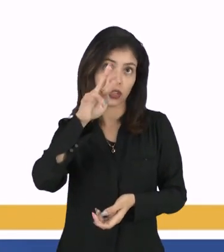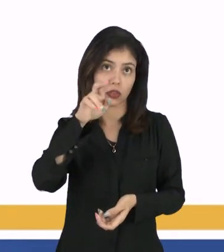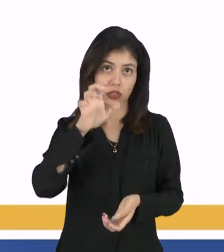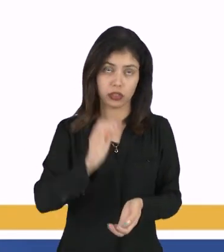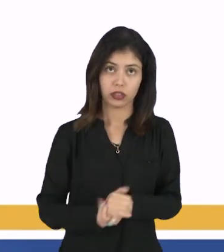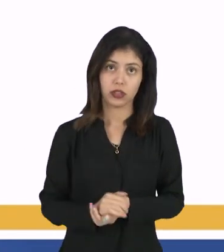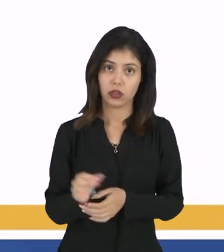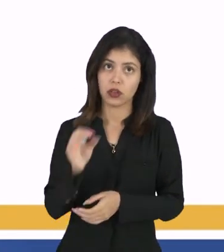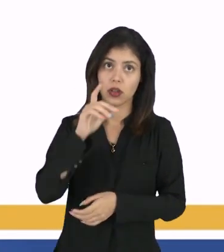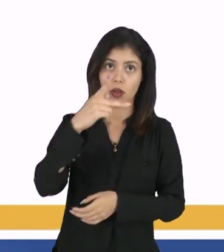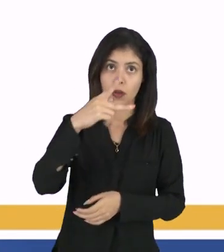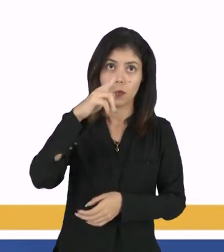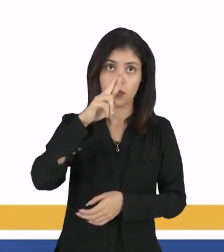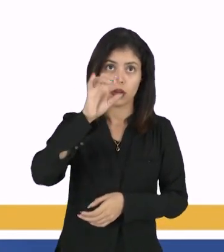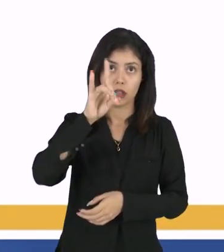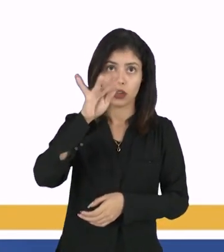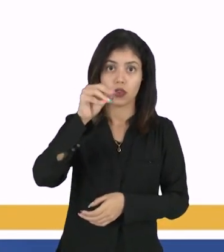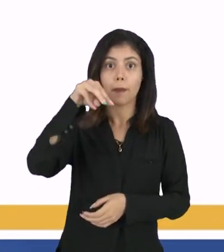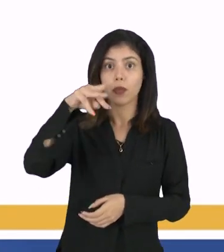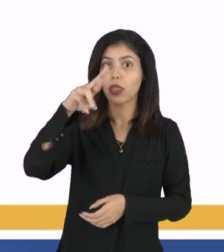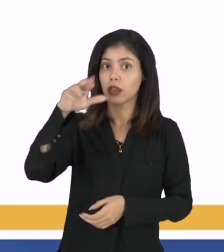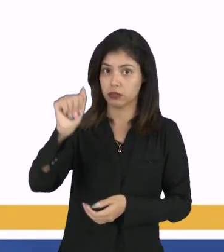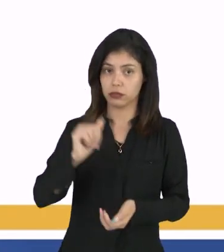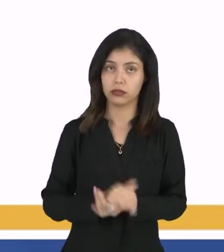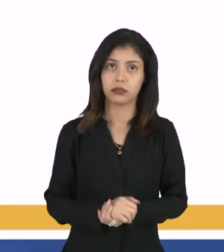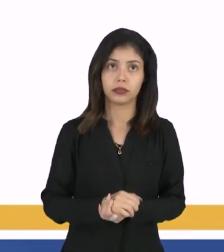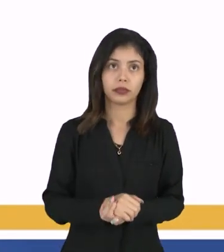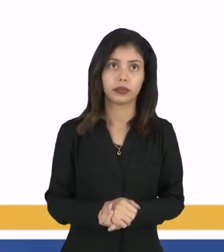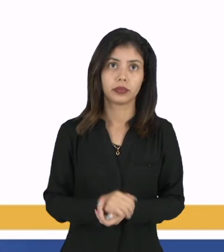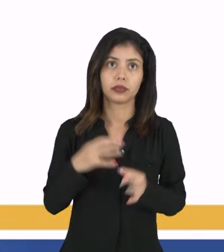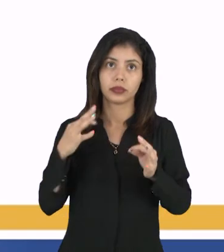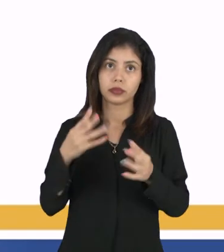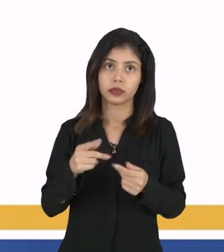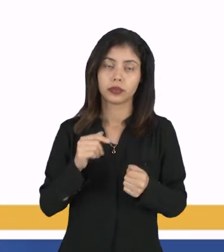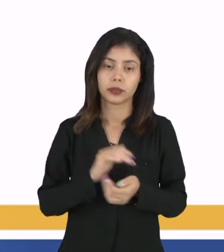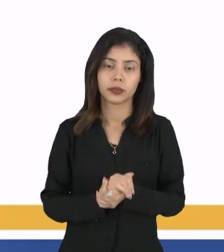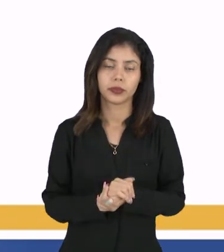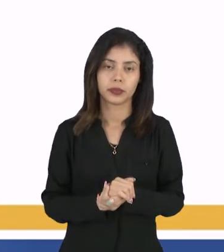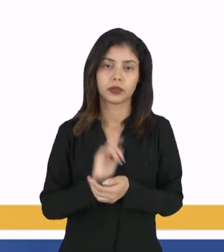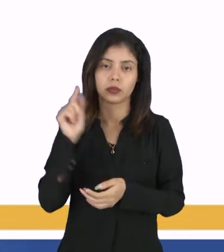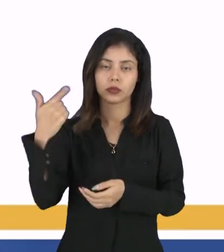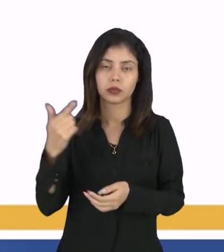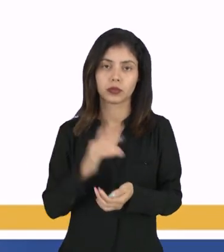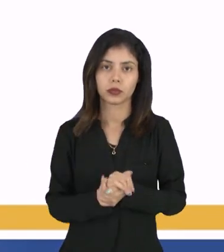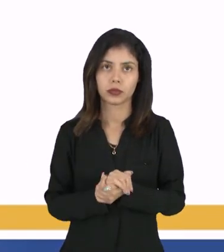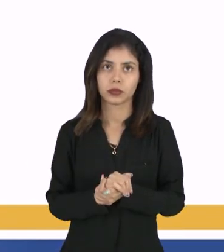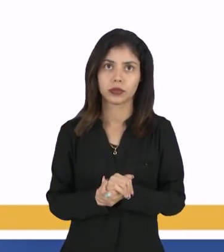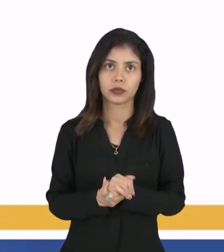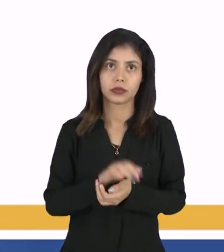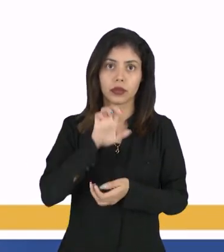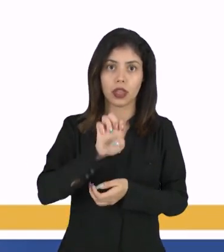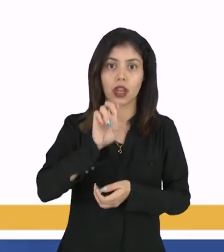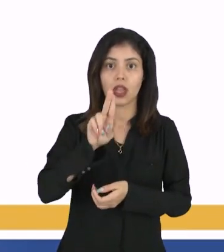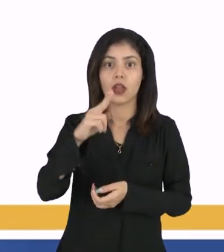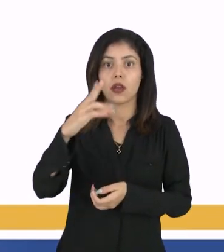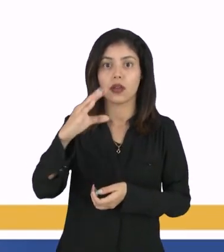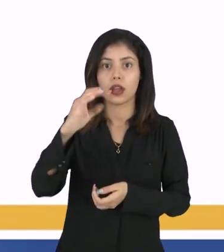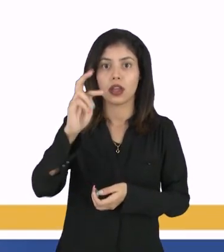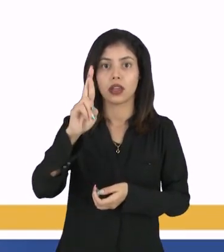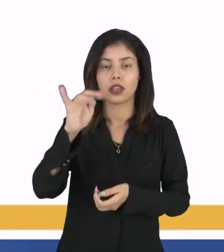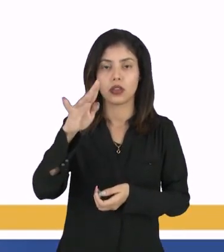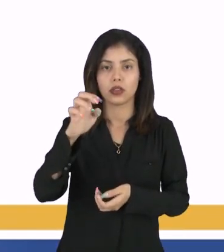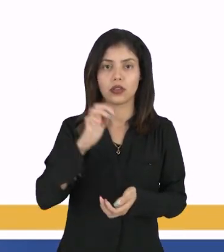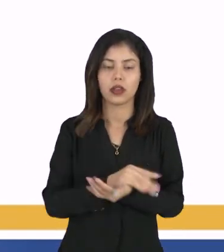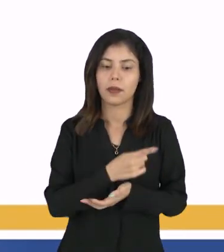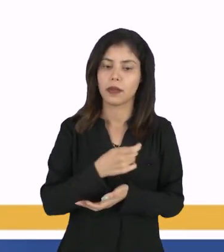único reino com organismos procariontes, tá? Todos os outros reinos, os organismos são eucariontes, tá?